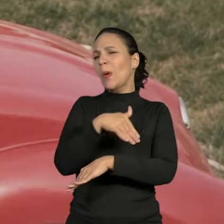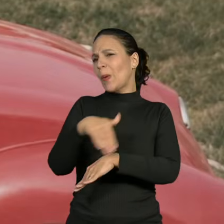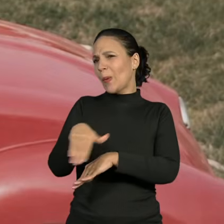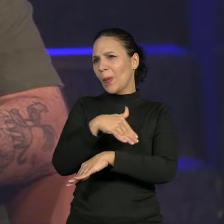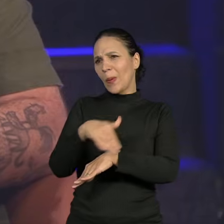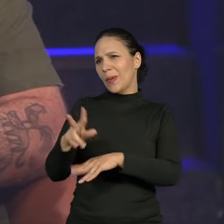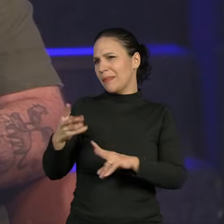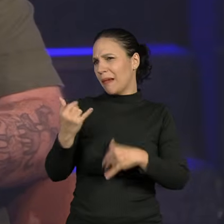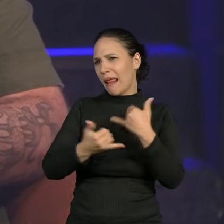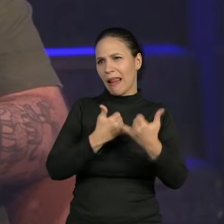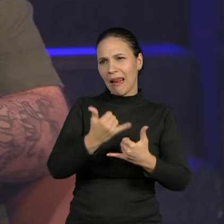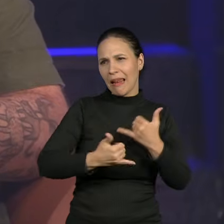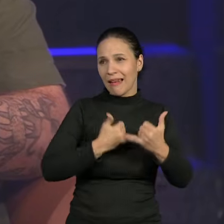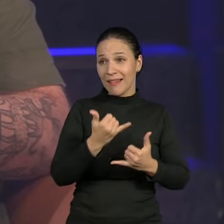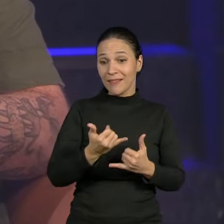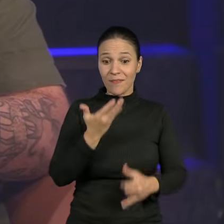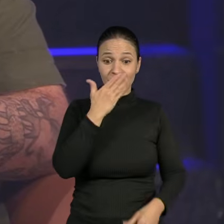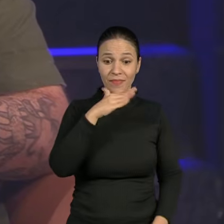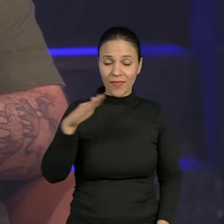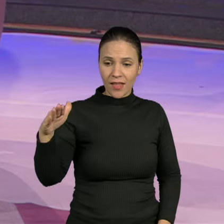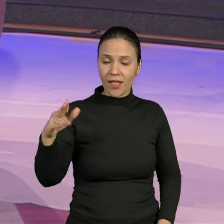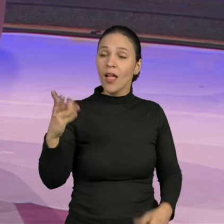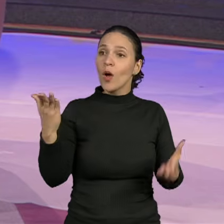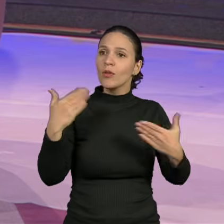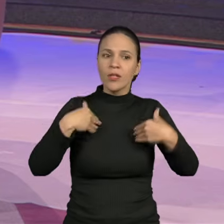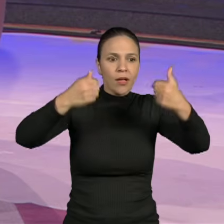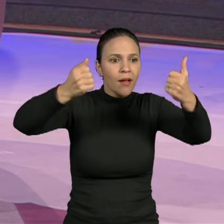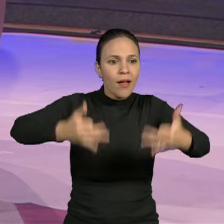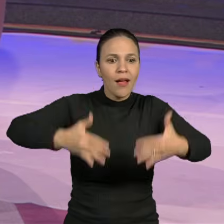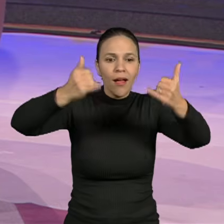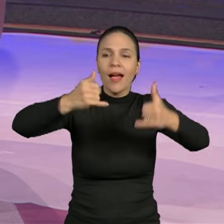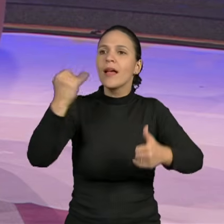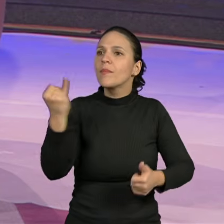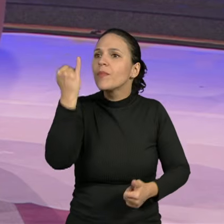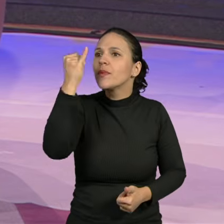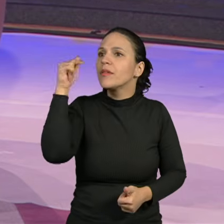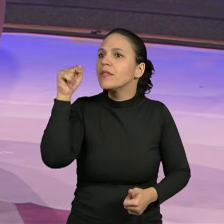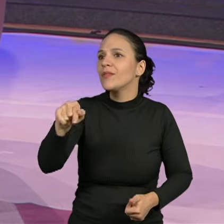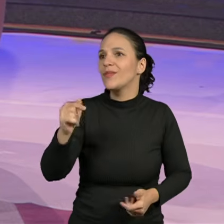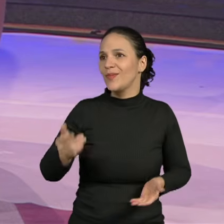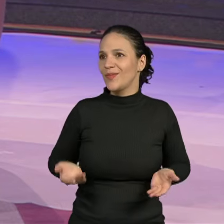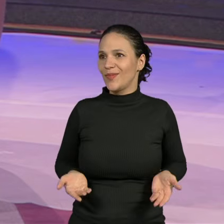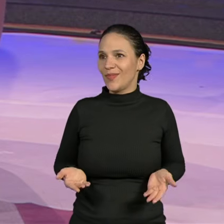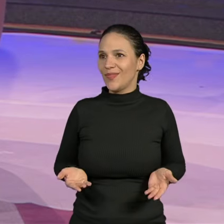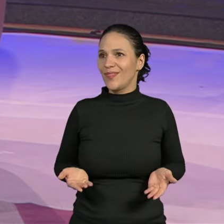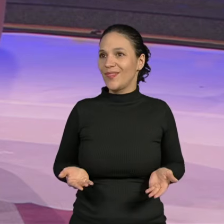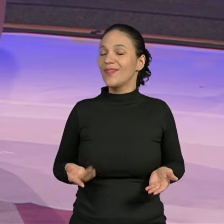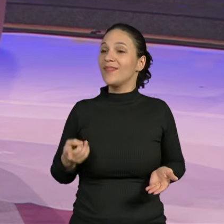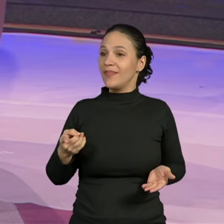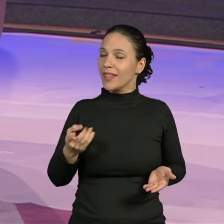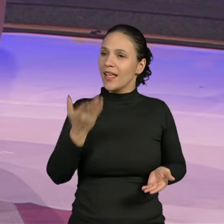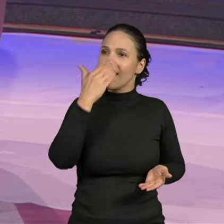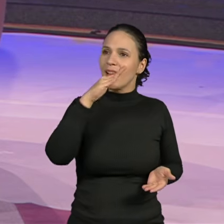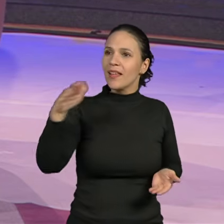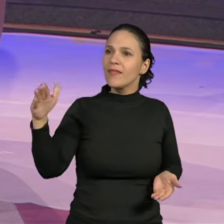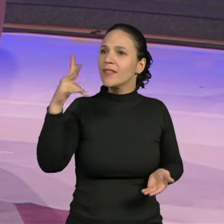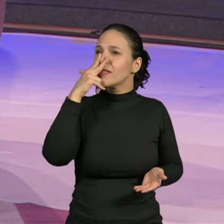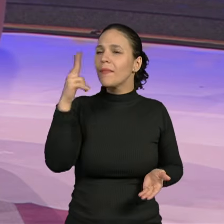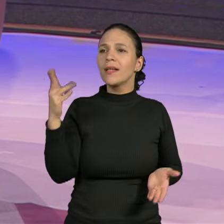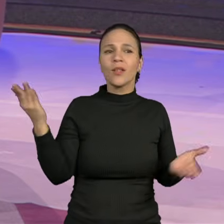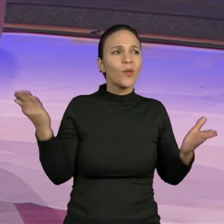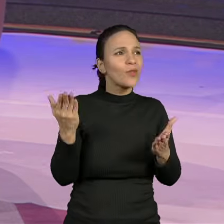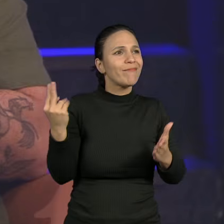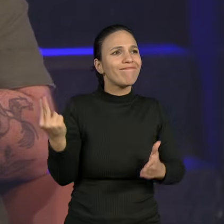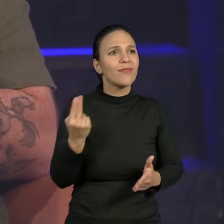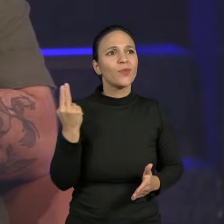eu tive uma infância sobre a qual eu falo hoje que é importante ter. Sabe? Uma infância que parece meio distante dos tempos